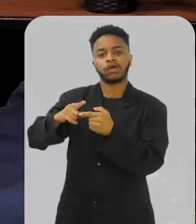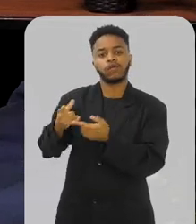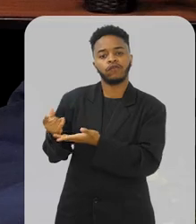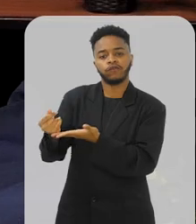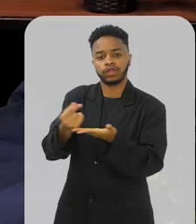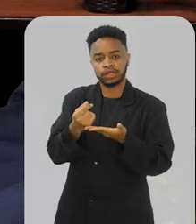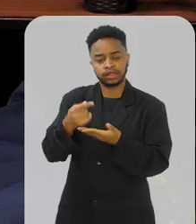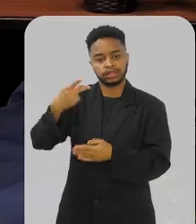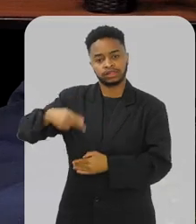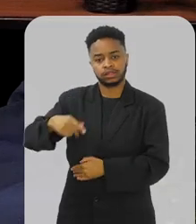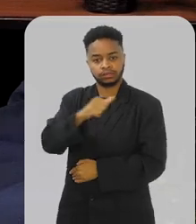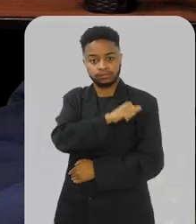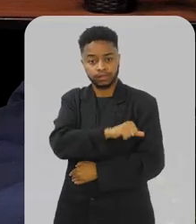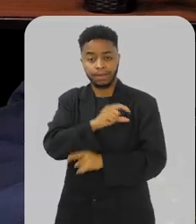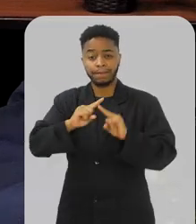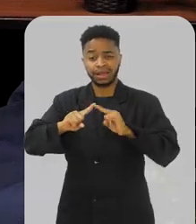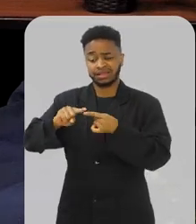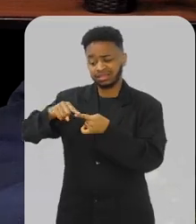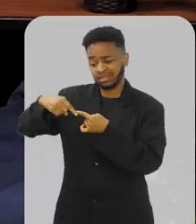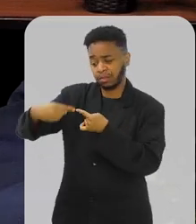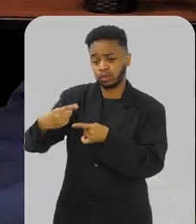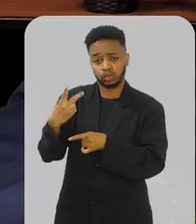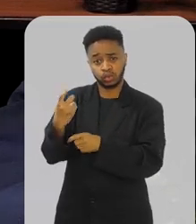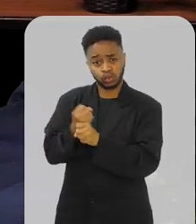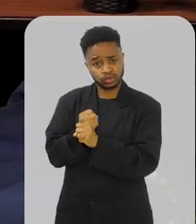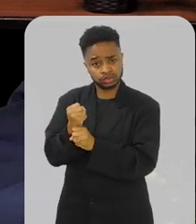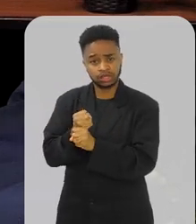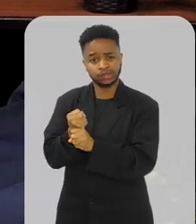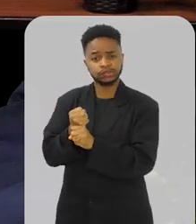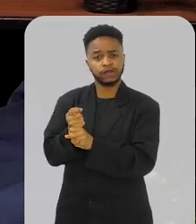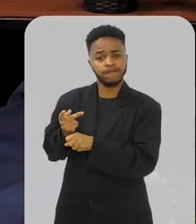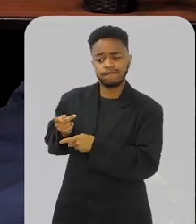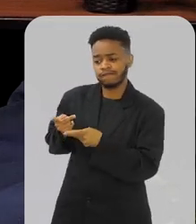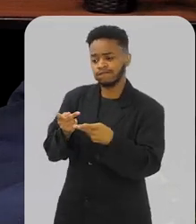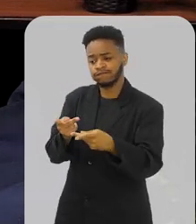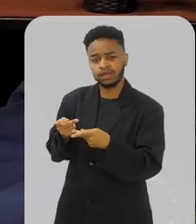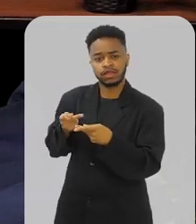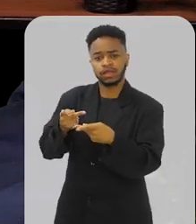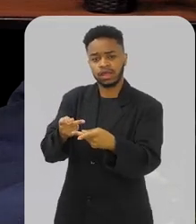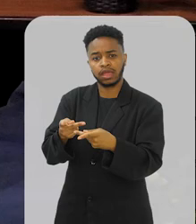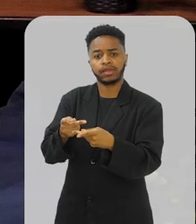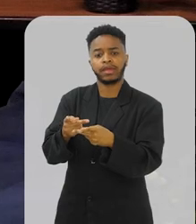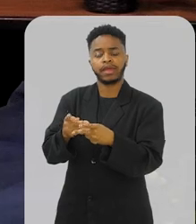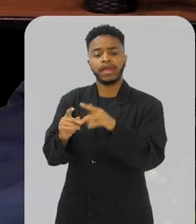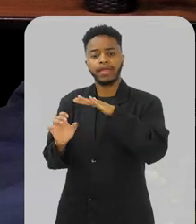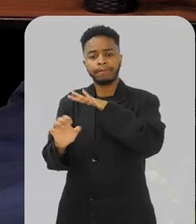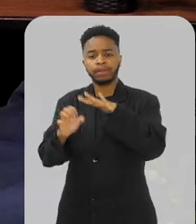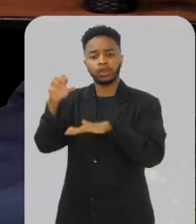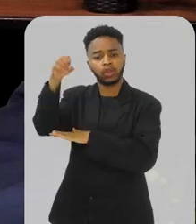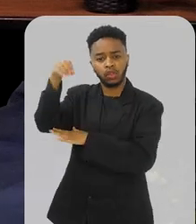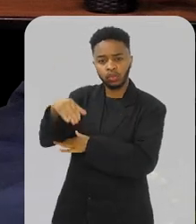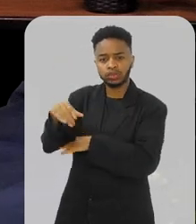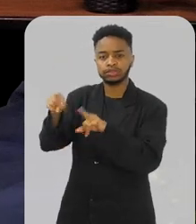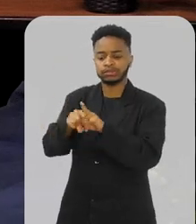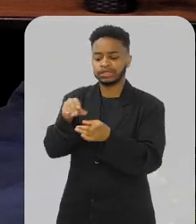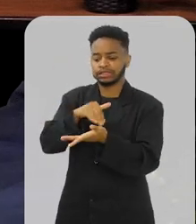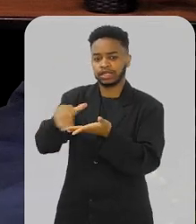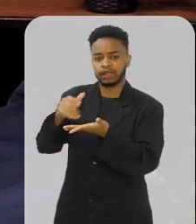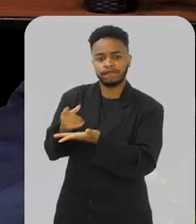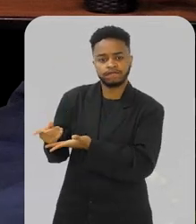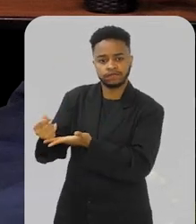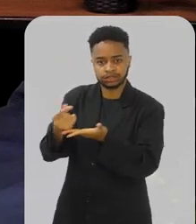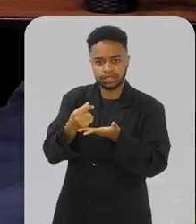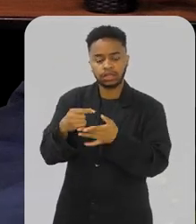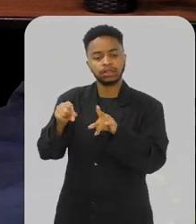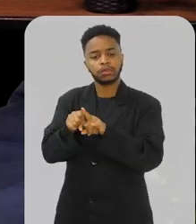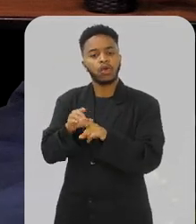depois de 2 anos de luta, de 2 anos visitando Light, Secretaria de Fazenda, conversando com